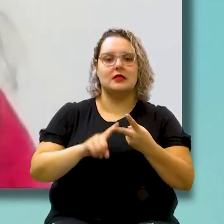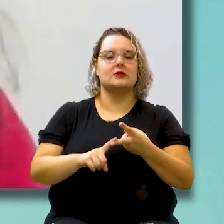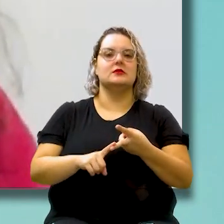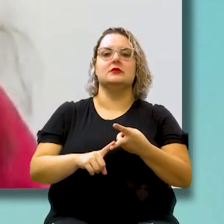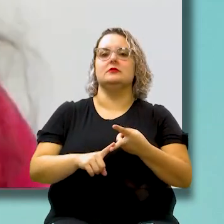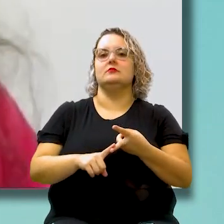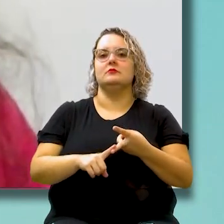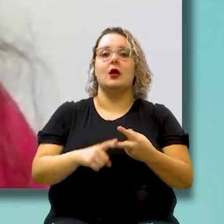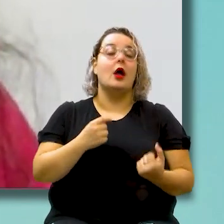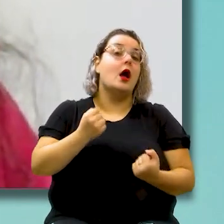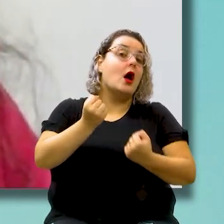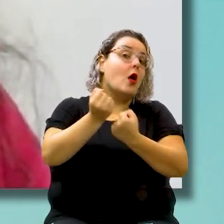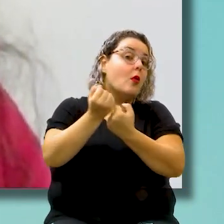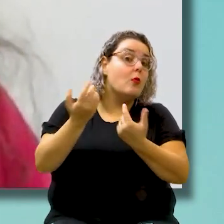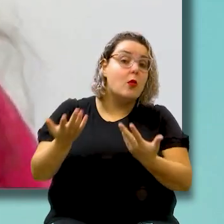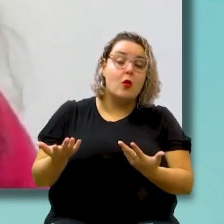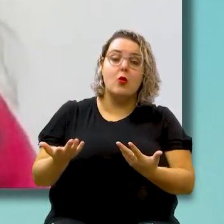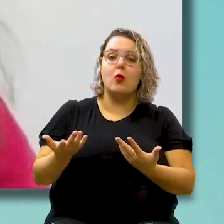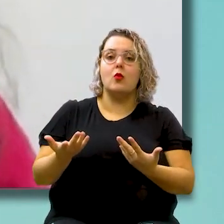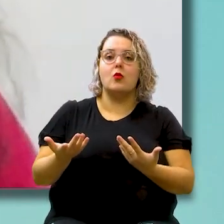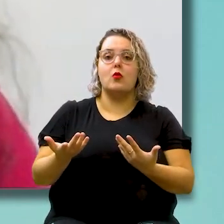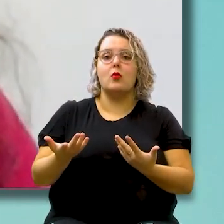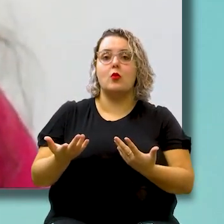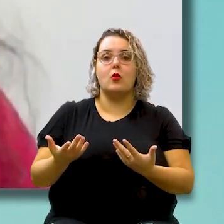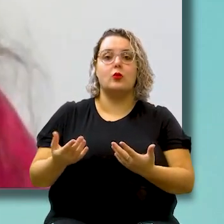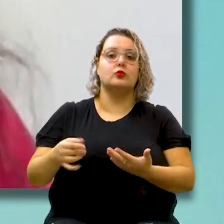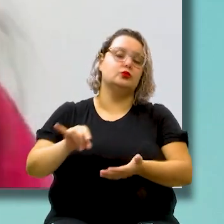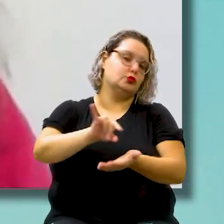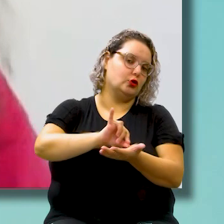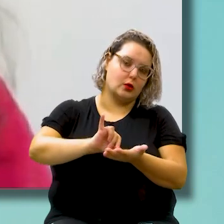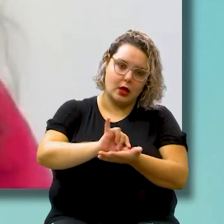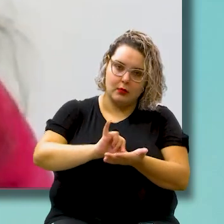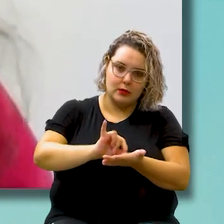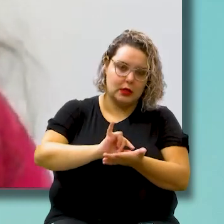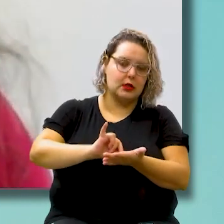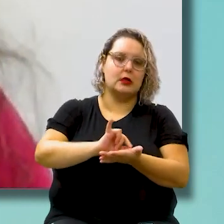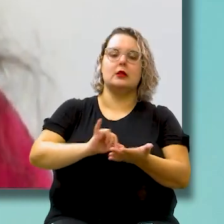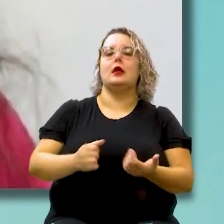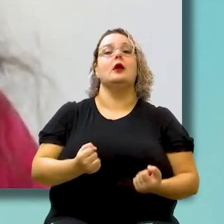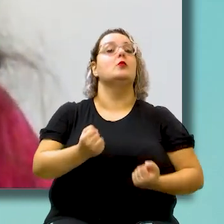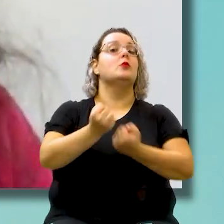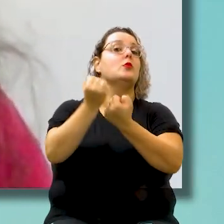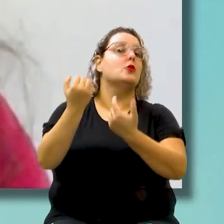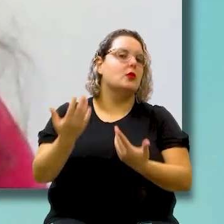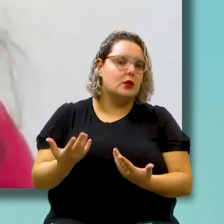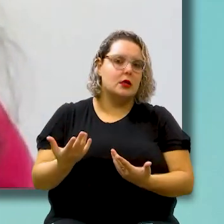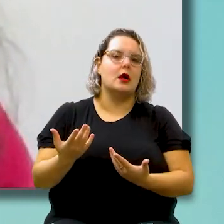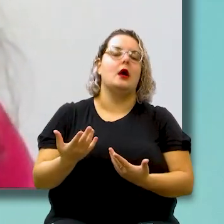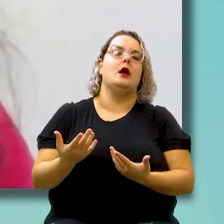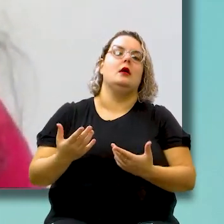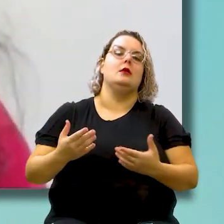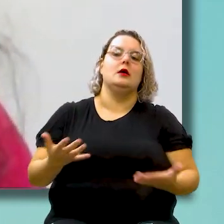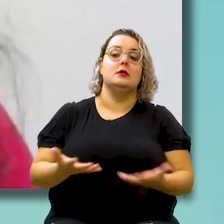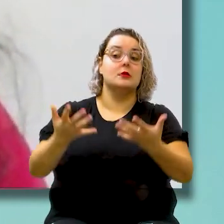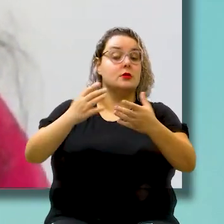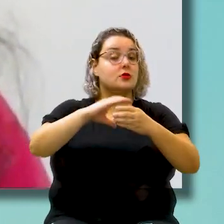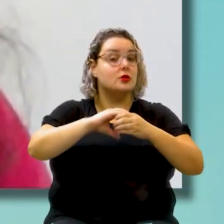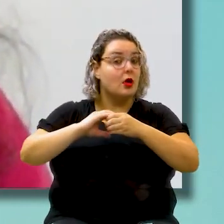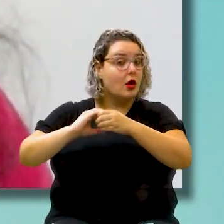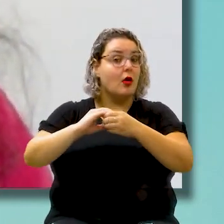Legislações, apoios no sentido do capital, de poder apoiar as iniciativas de